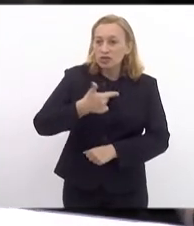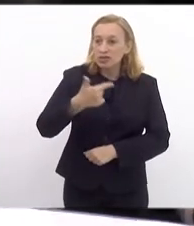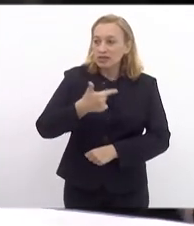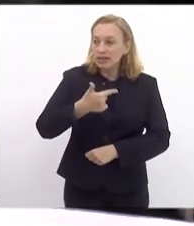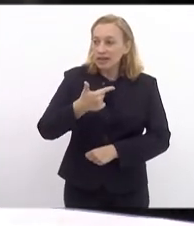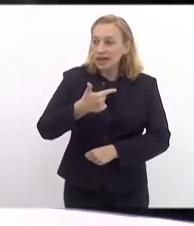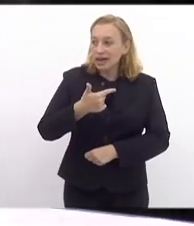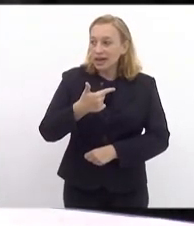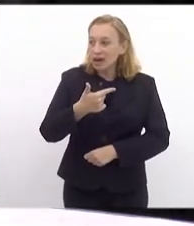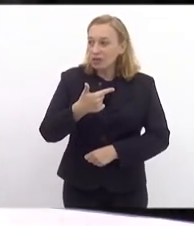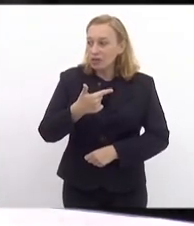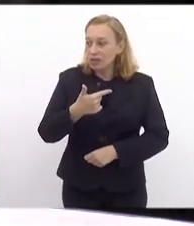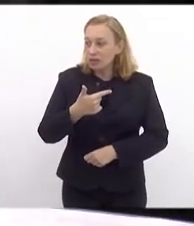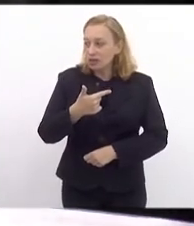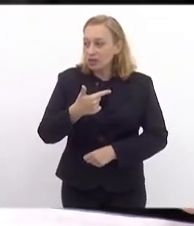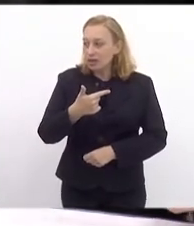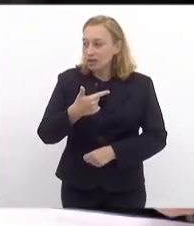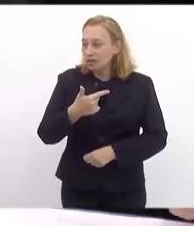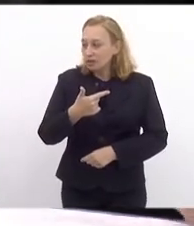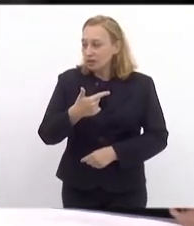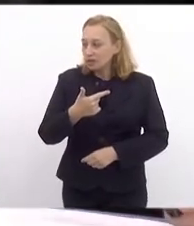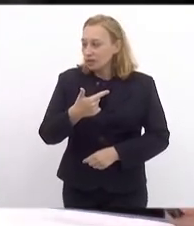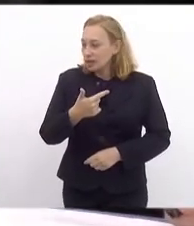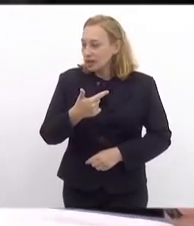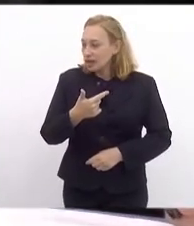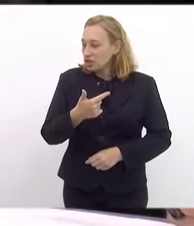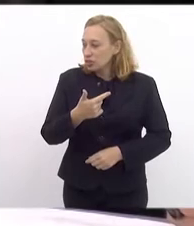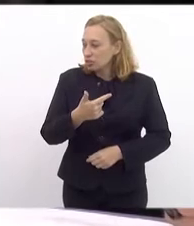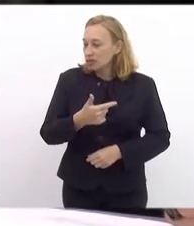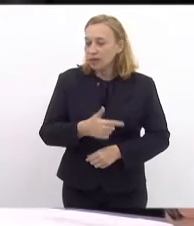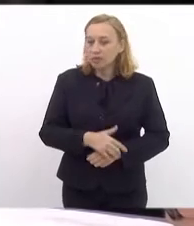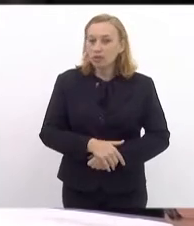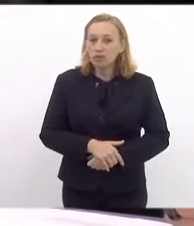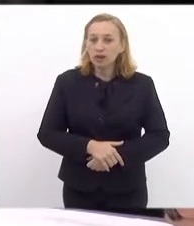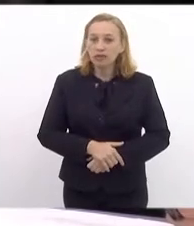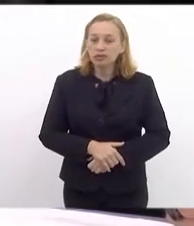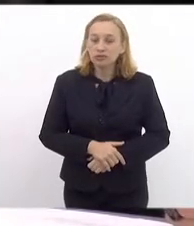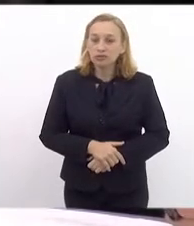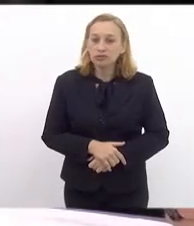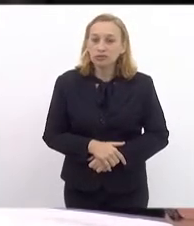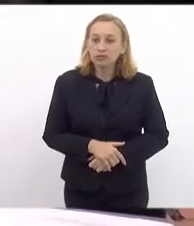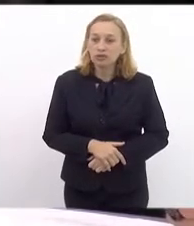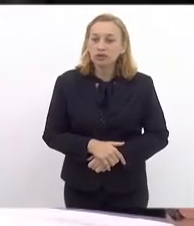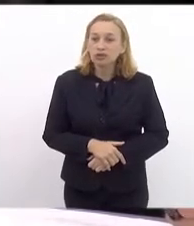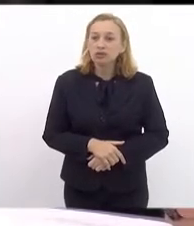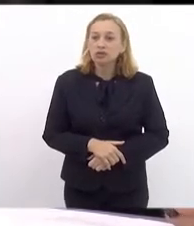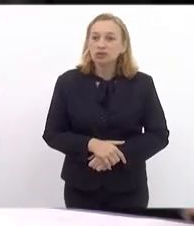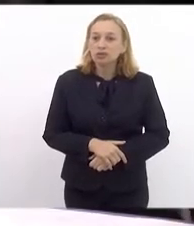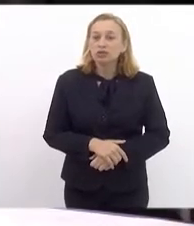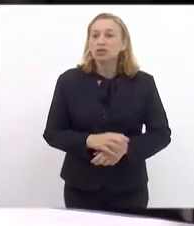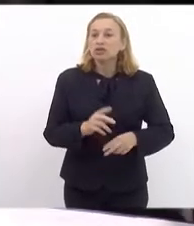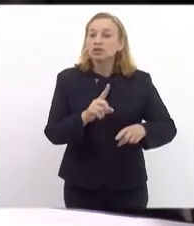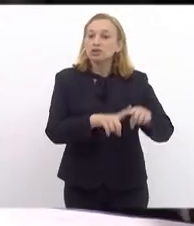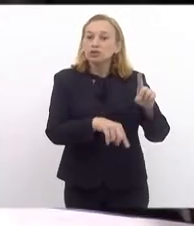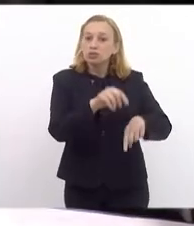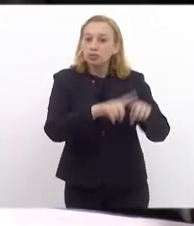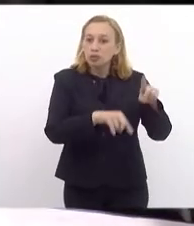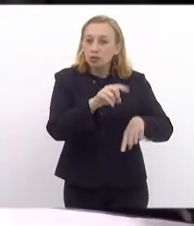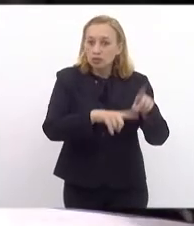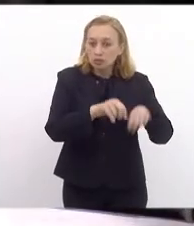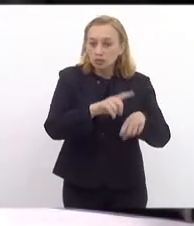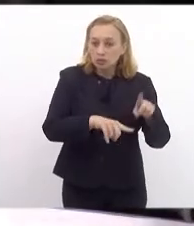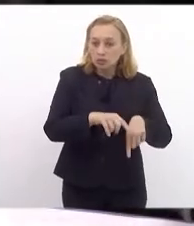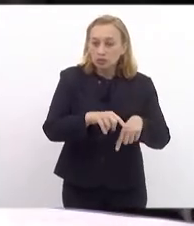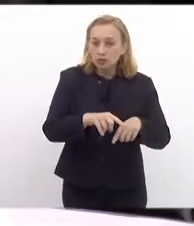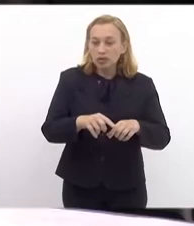é o parado é o dispositivo legal que trata de que na transferência é de mercadoria entre estabelecer entre o estabelecimento